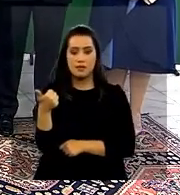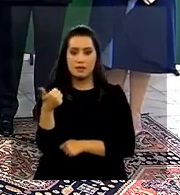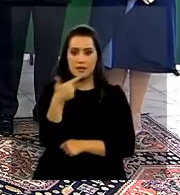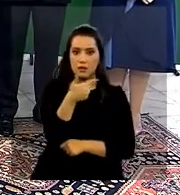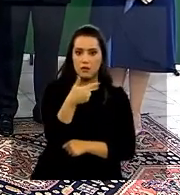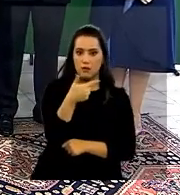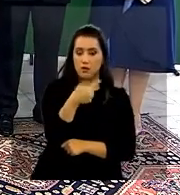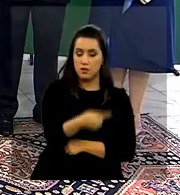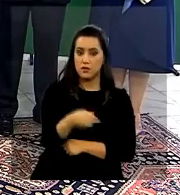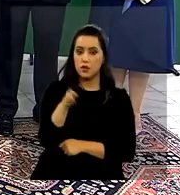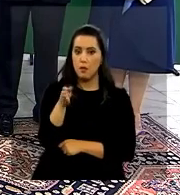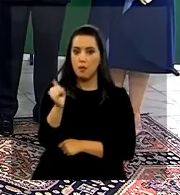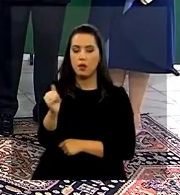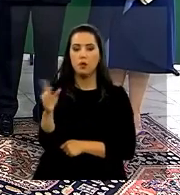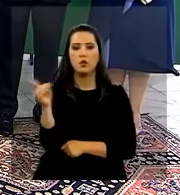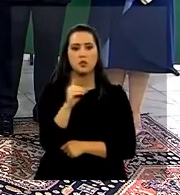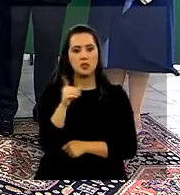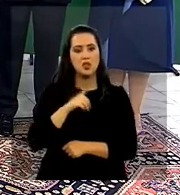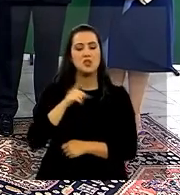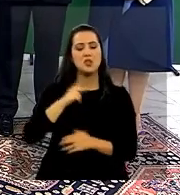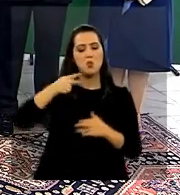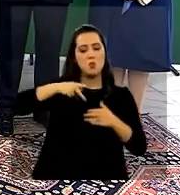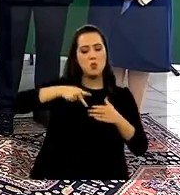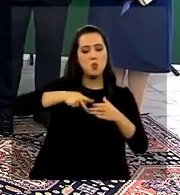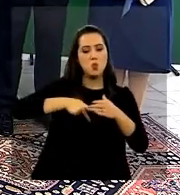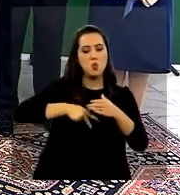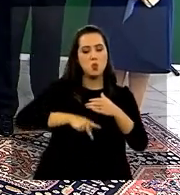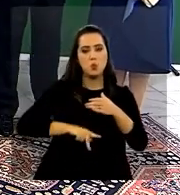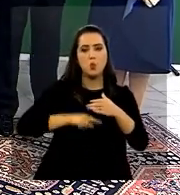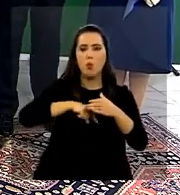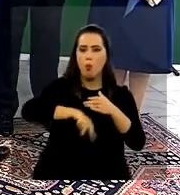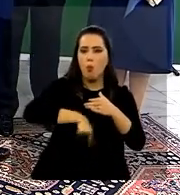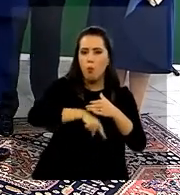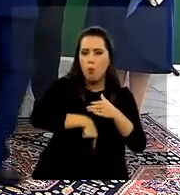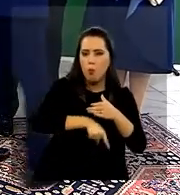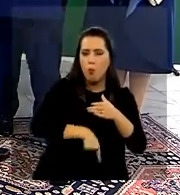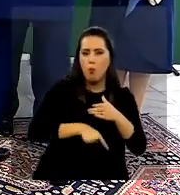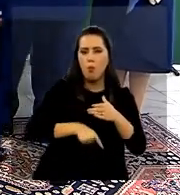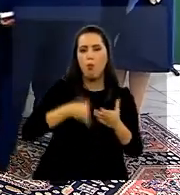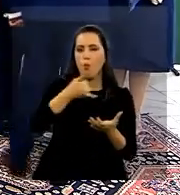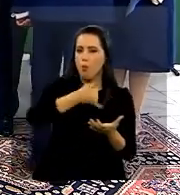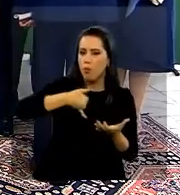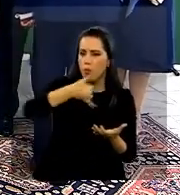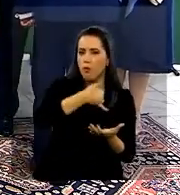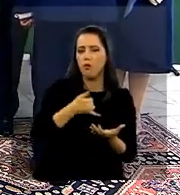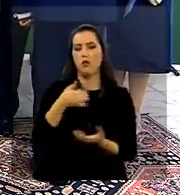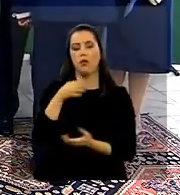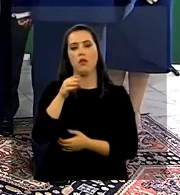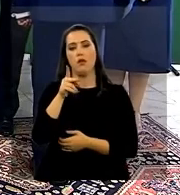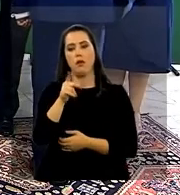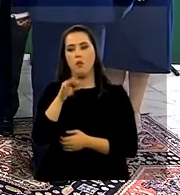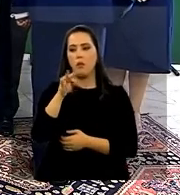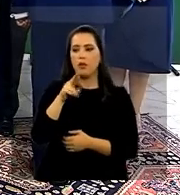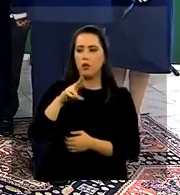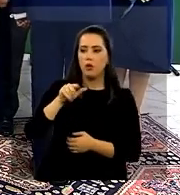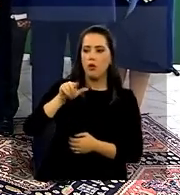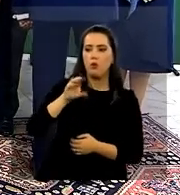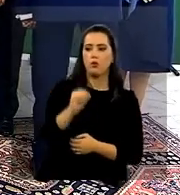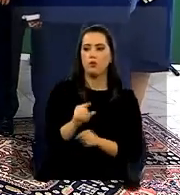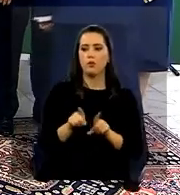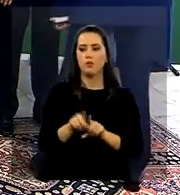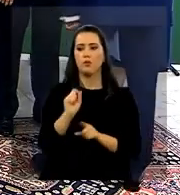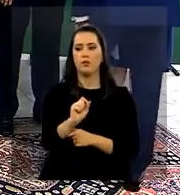de dólares e Angola tem muito petróleo. Faz parte da OPEP, a Organização dos Países Exportadores